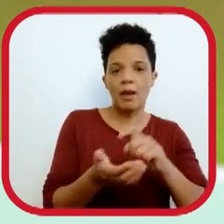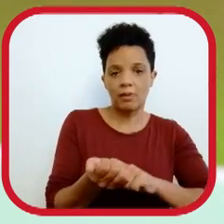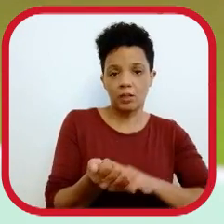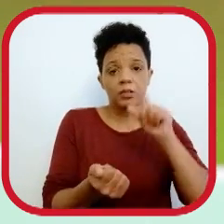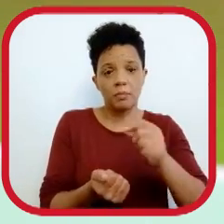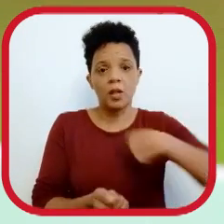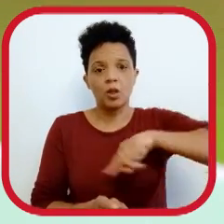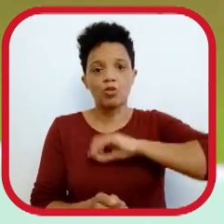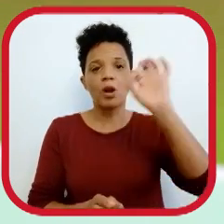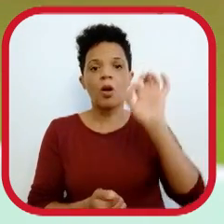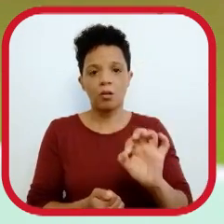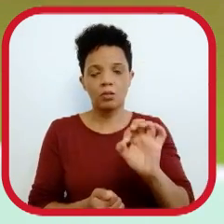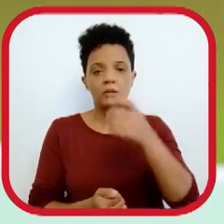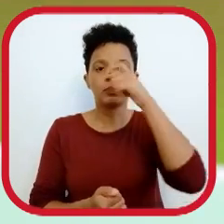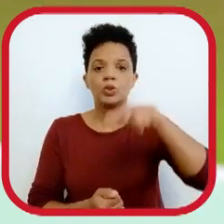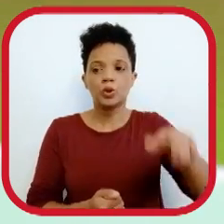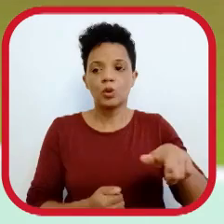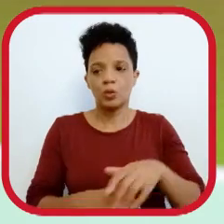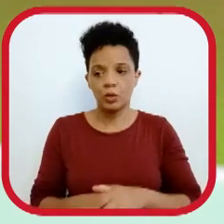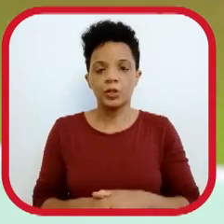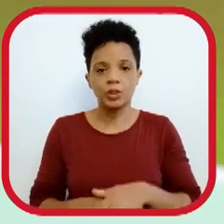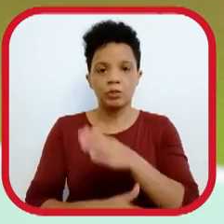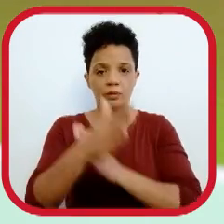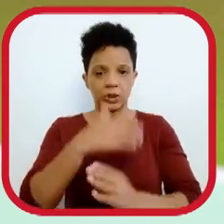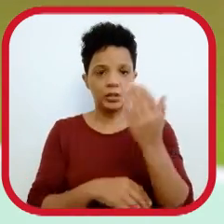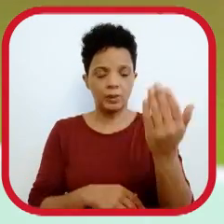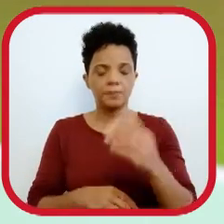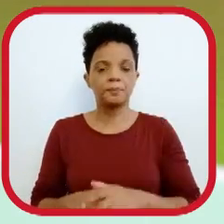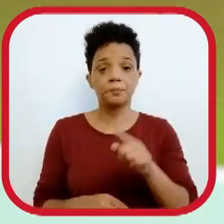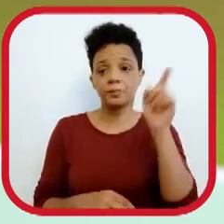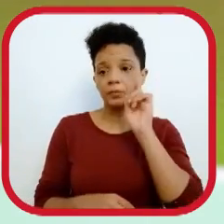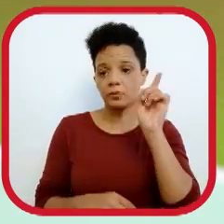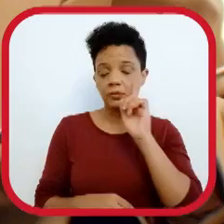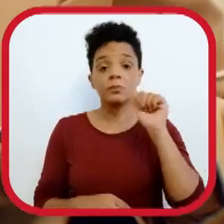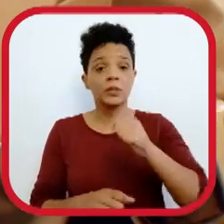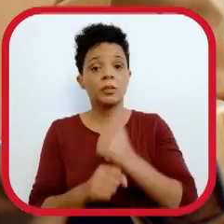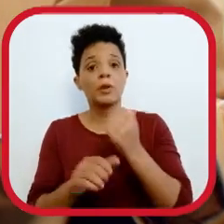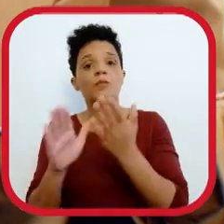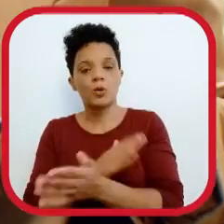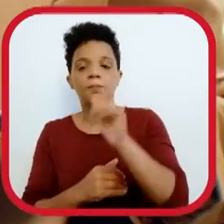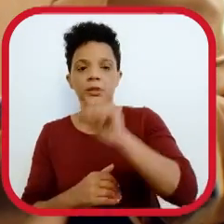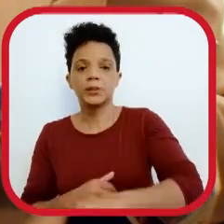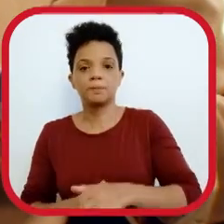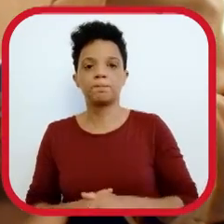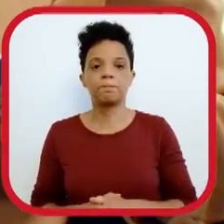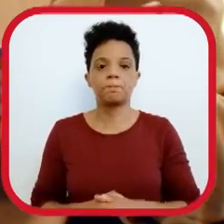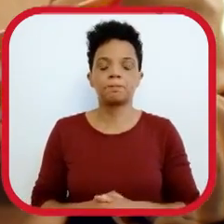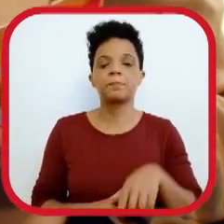Já agora, nós também temos essas cotas para pessoas portadoras de deficiência. Certo, e portanto, quais são por exemplo, no mercado de